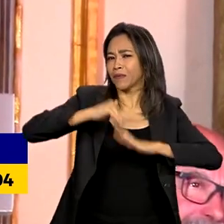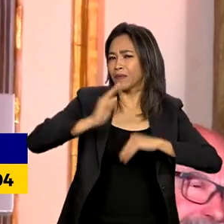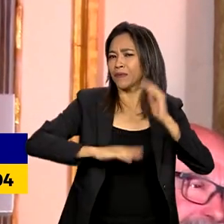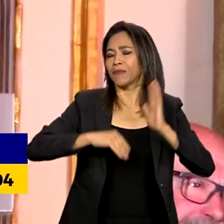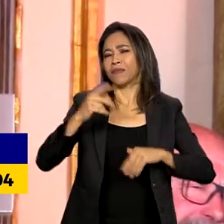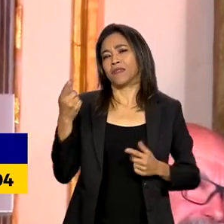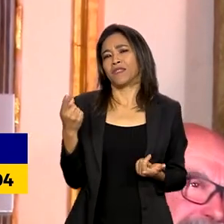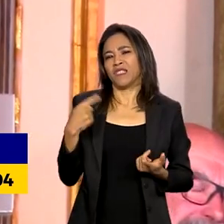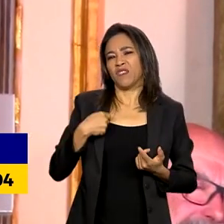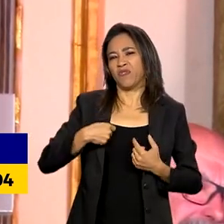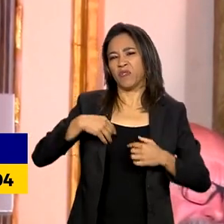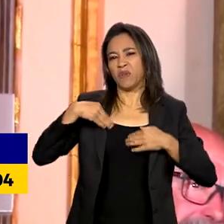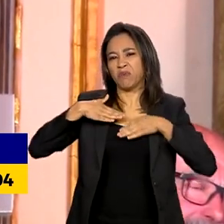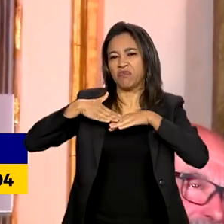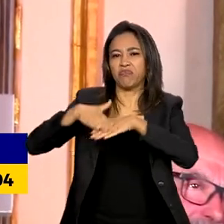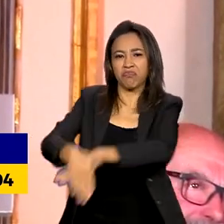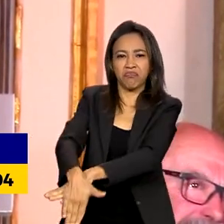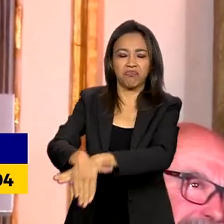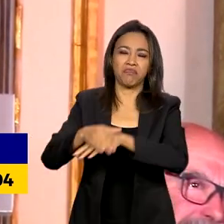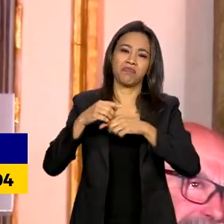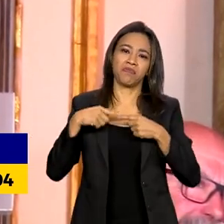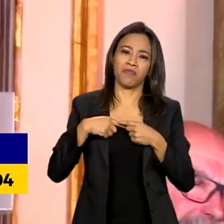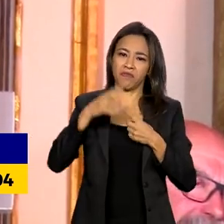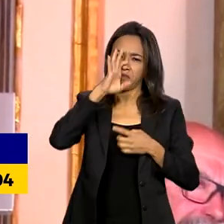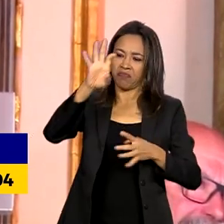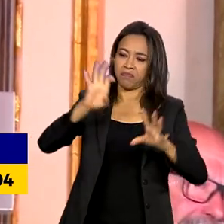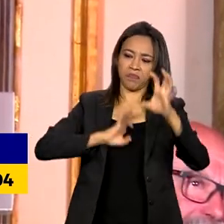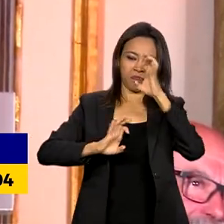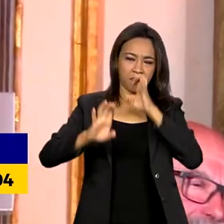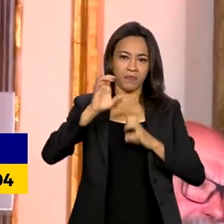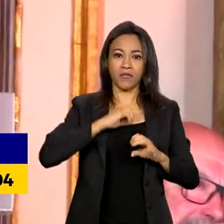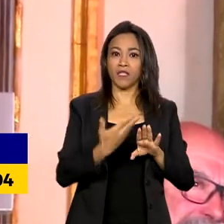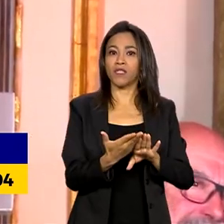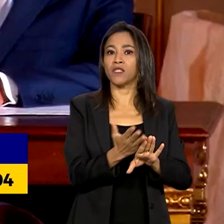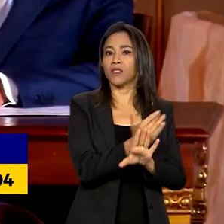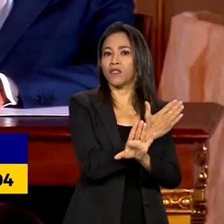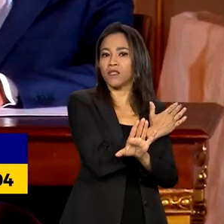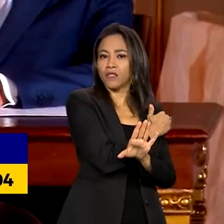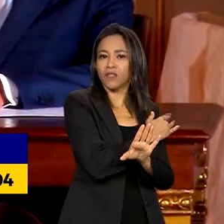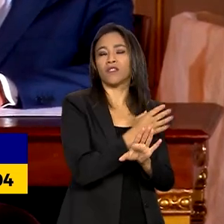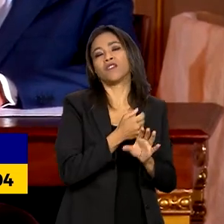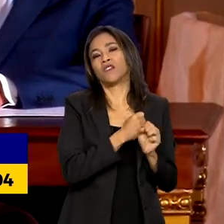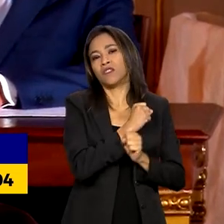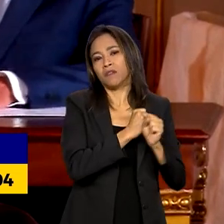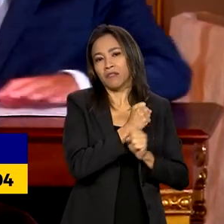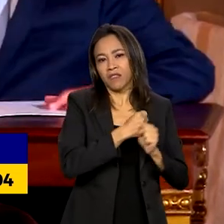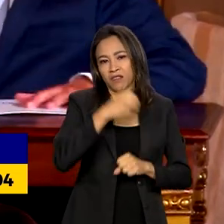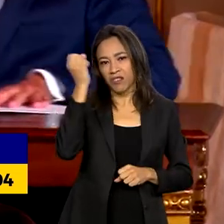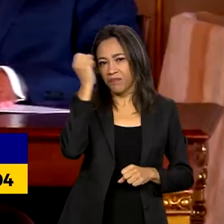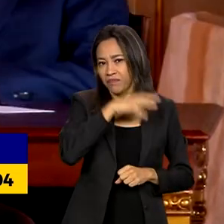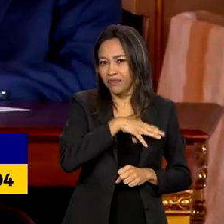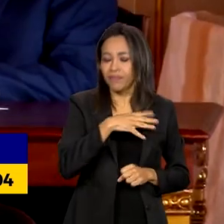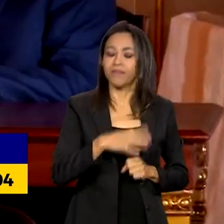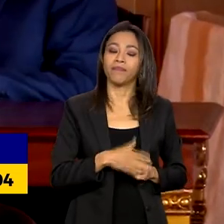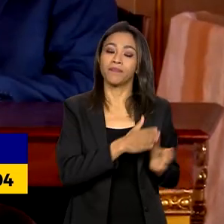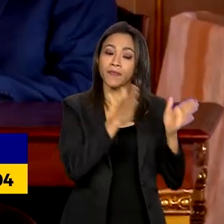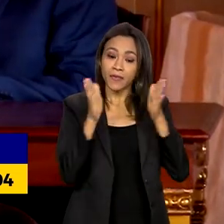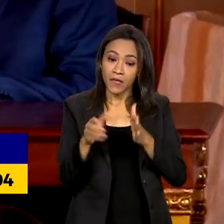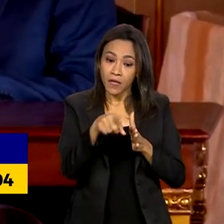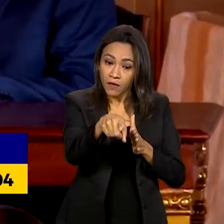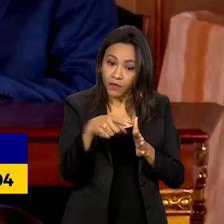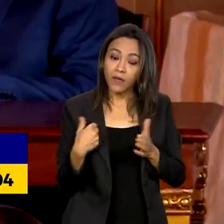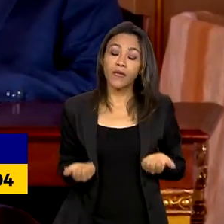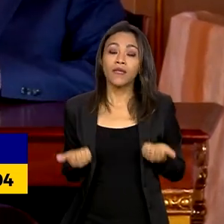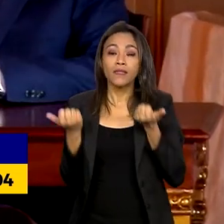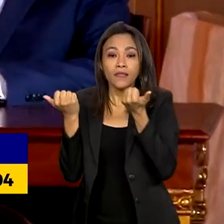humilhados e ofendidos nesses últimos anos de estupidez e obscurantismo. A premiação entregue pelos governos do Brasil